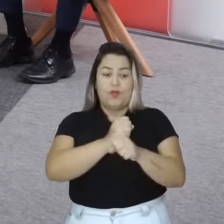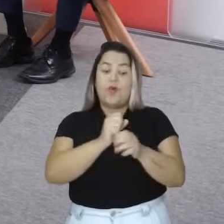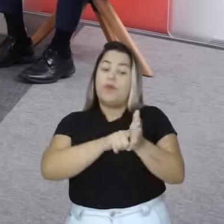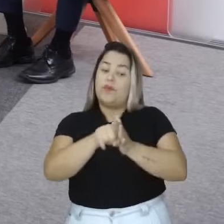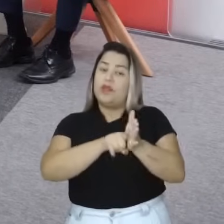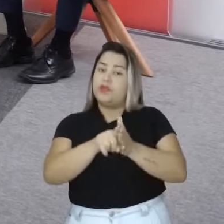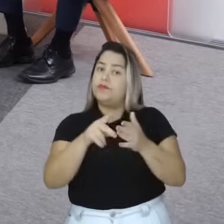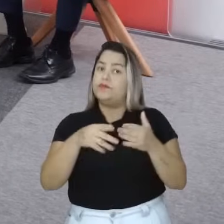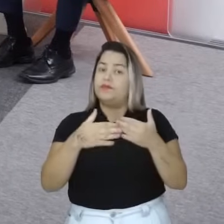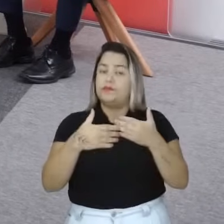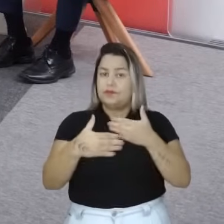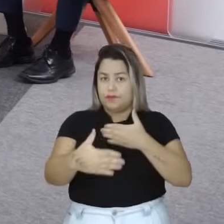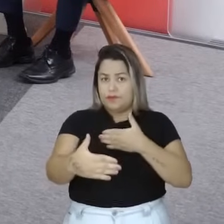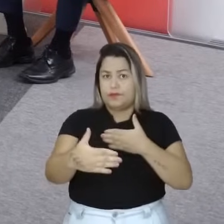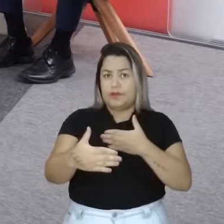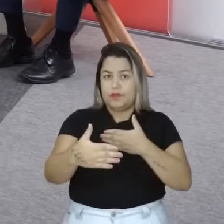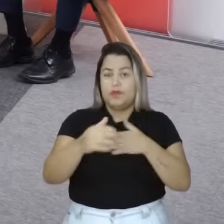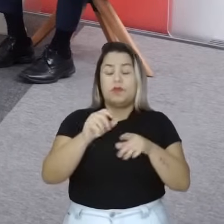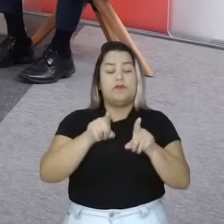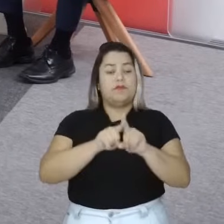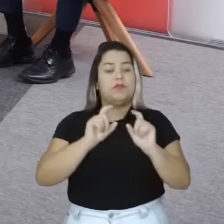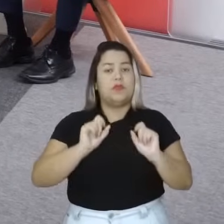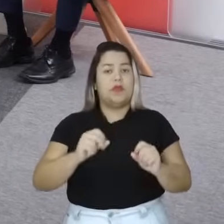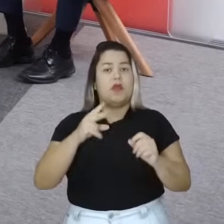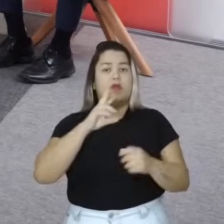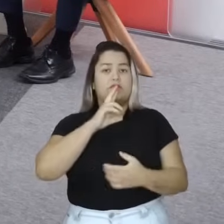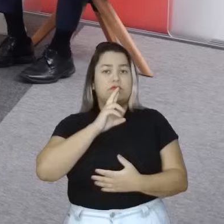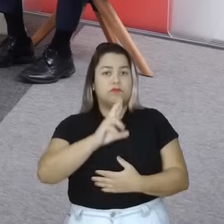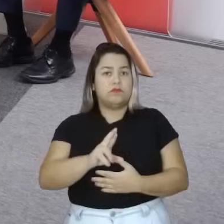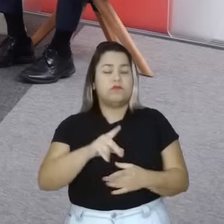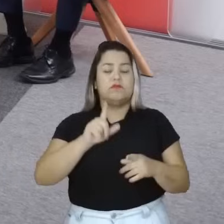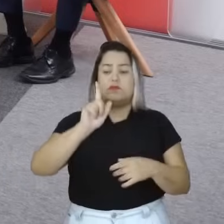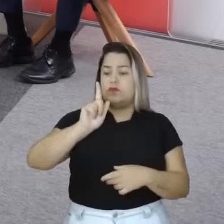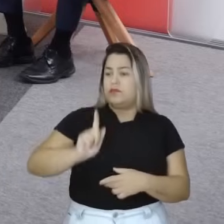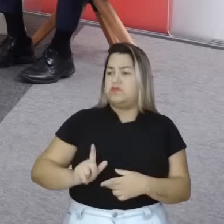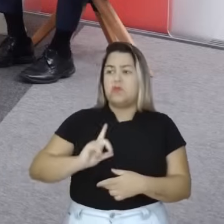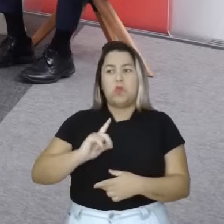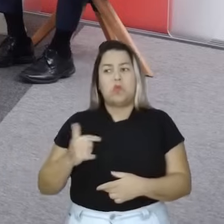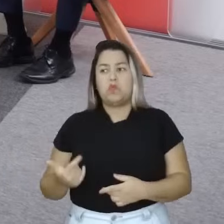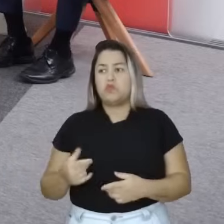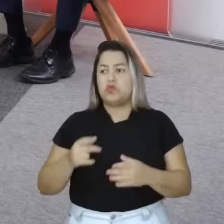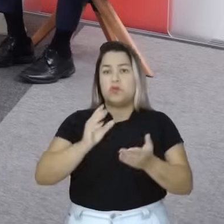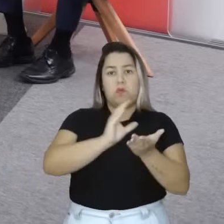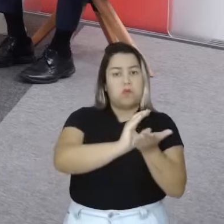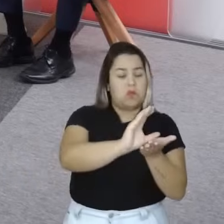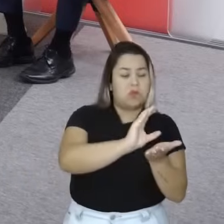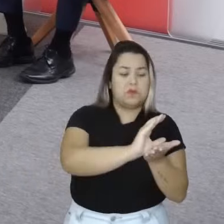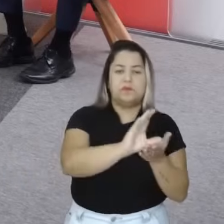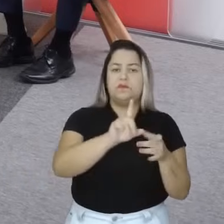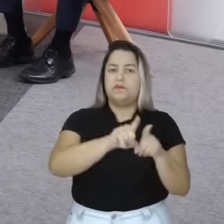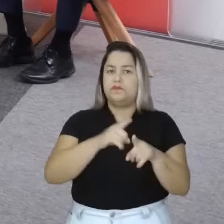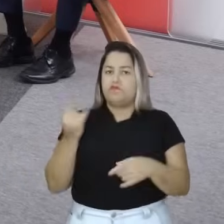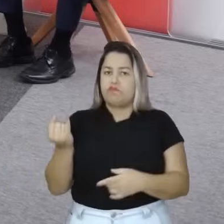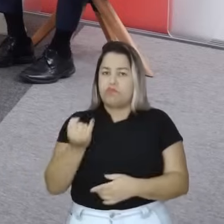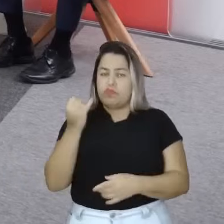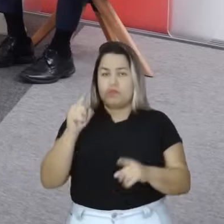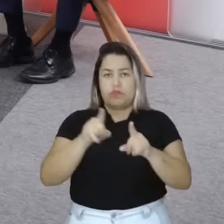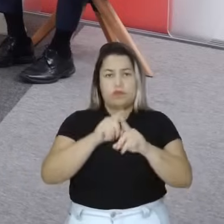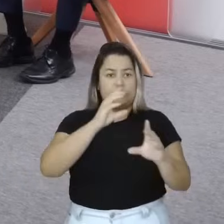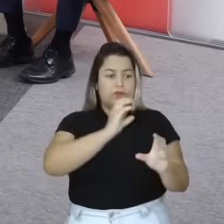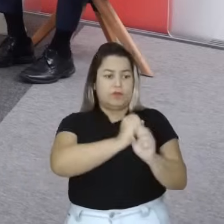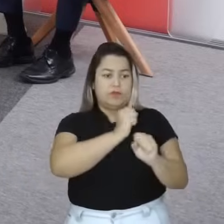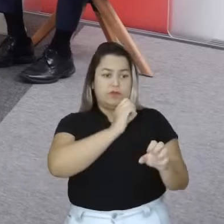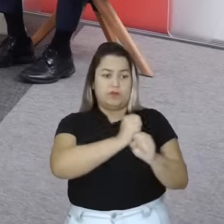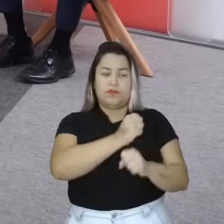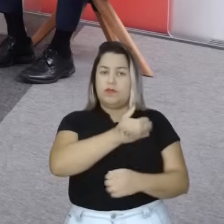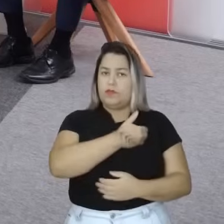governo Bolsonaro foi uma peça de ficção que resultou em uma gestão sem rumo e sem recursos. Priorizou o cerceamento do orçamento